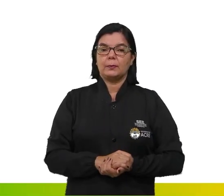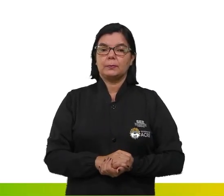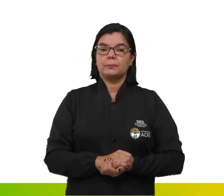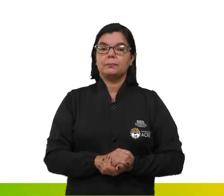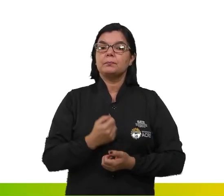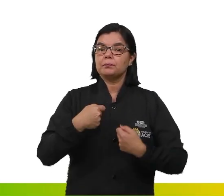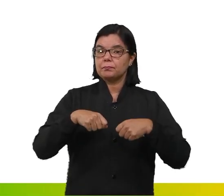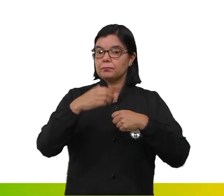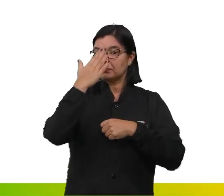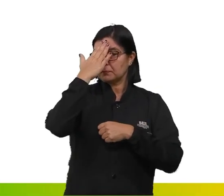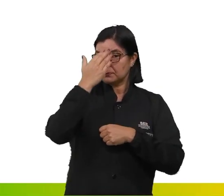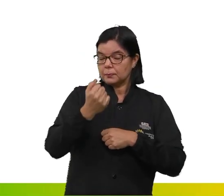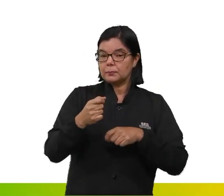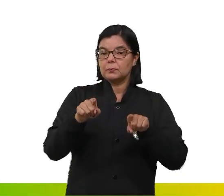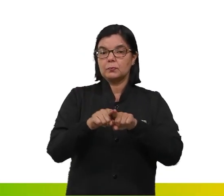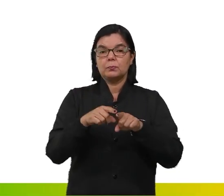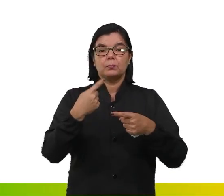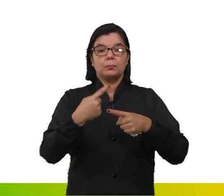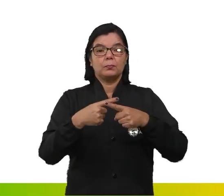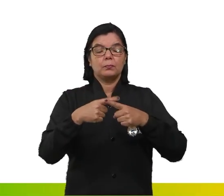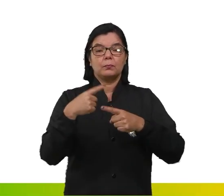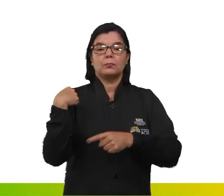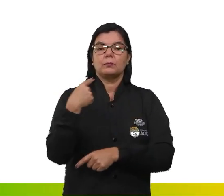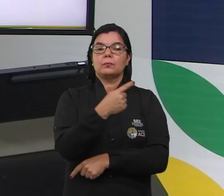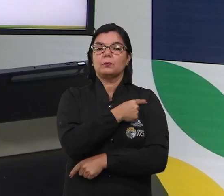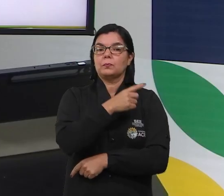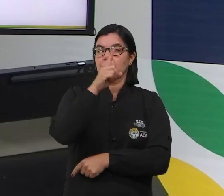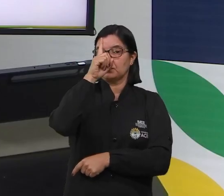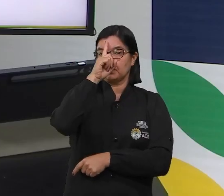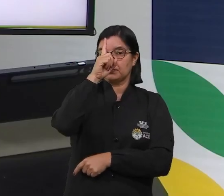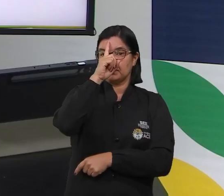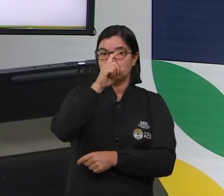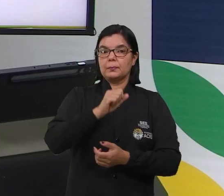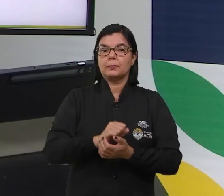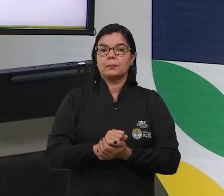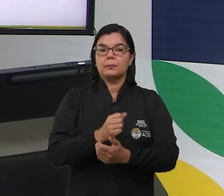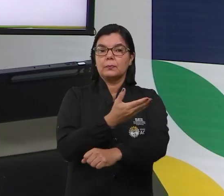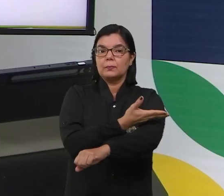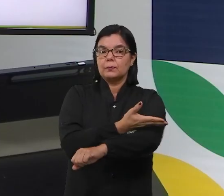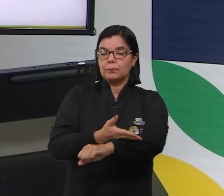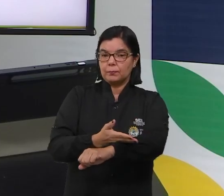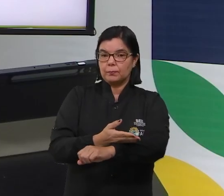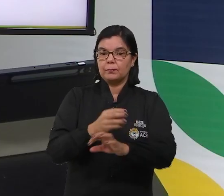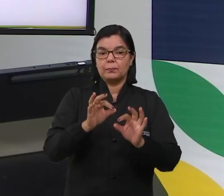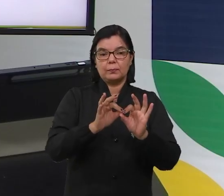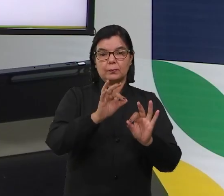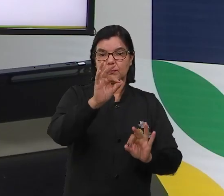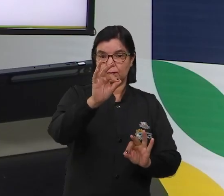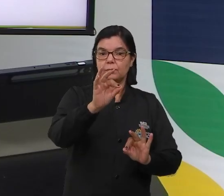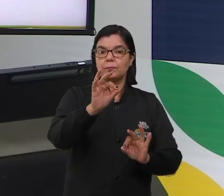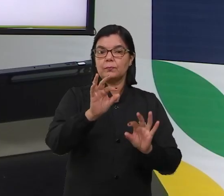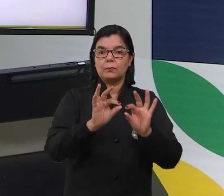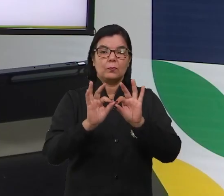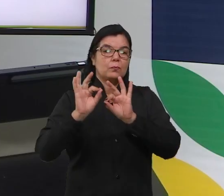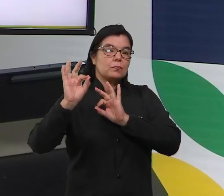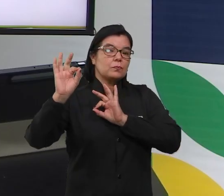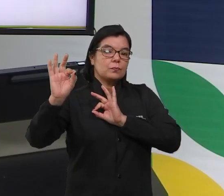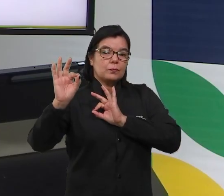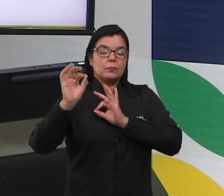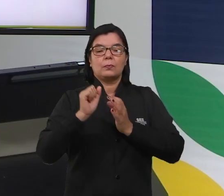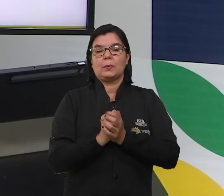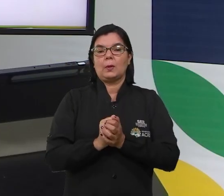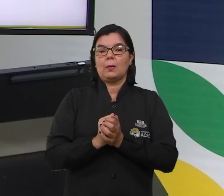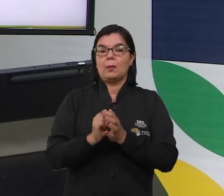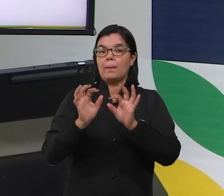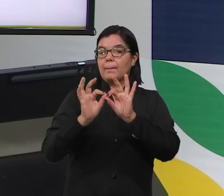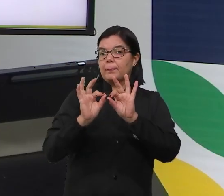saber, porque nós, no dia a dia, nós estamos acostumados a medir distância, por exemplo, e essas